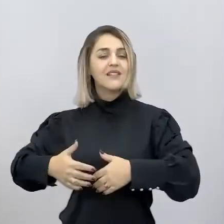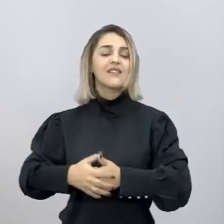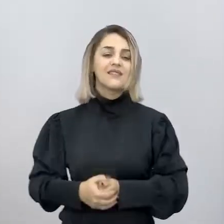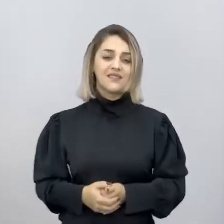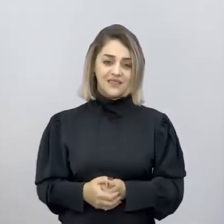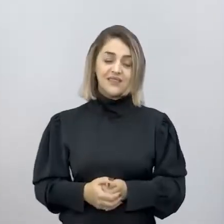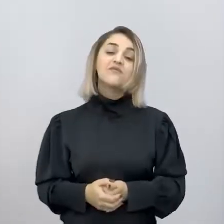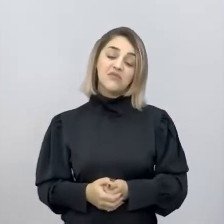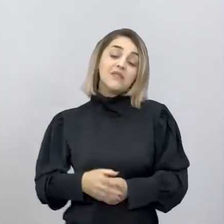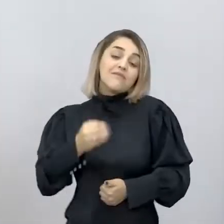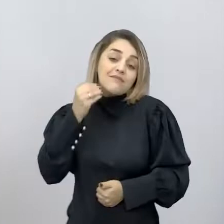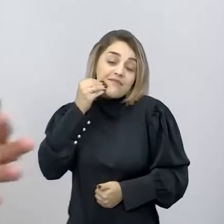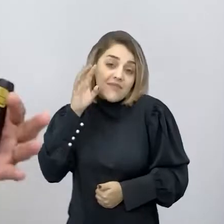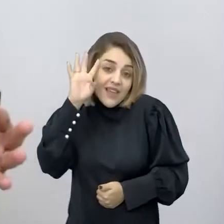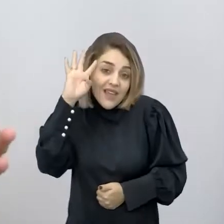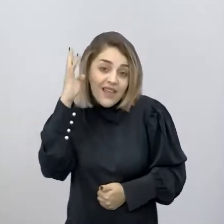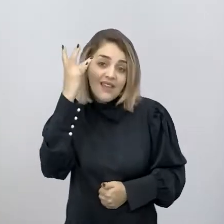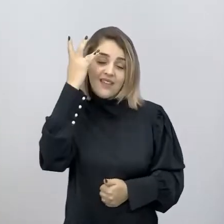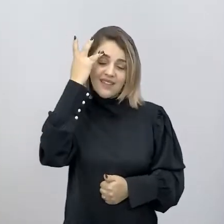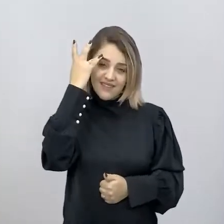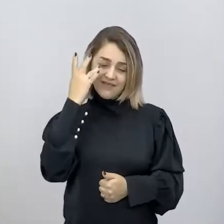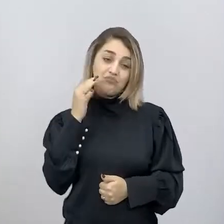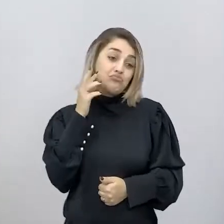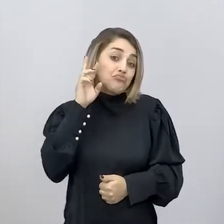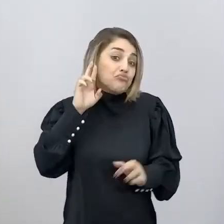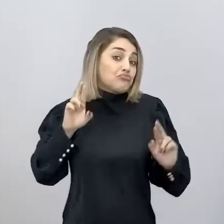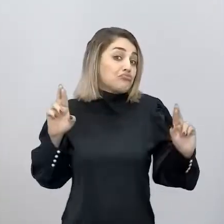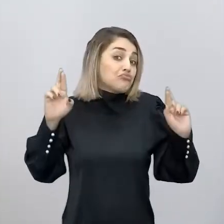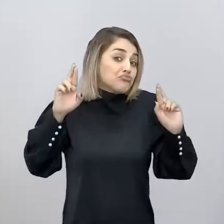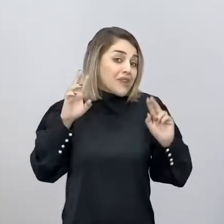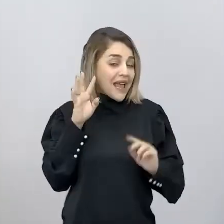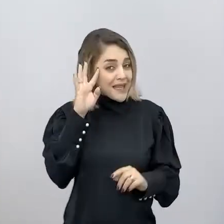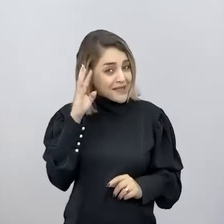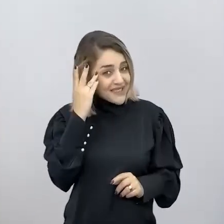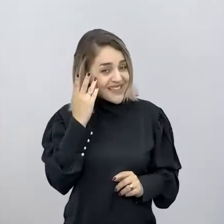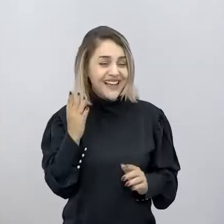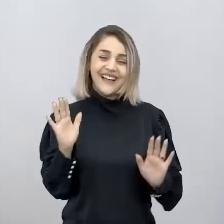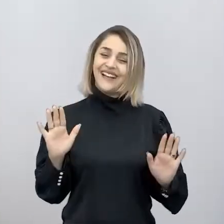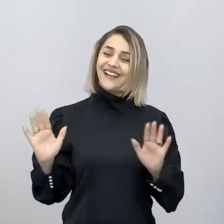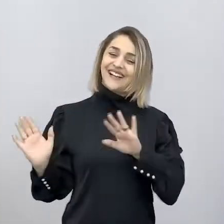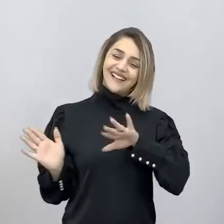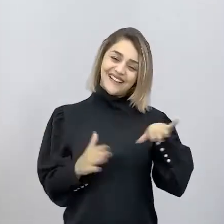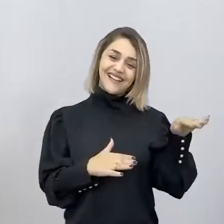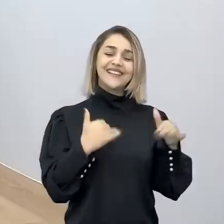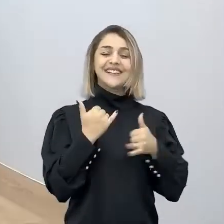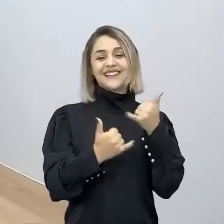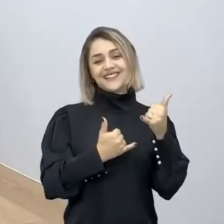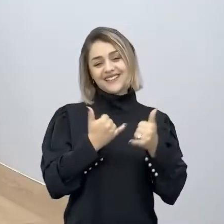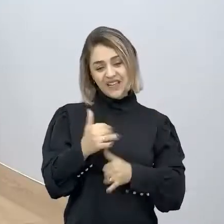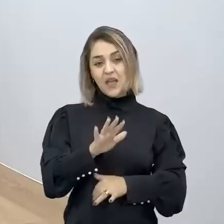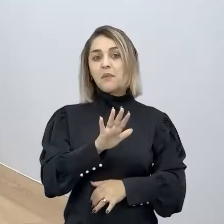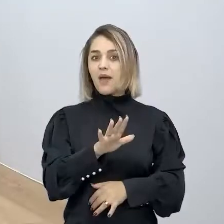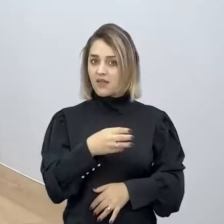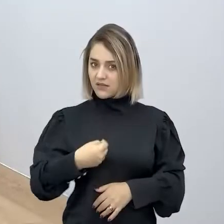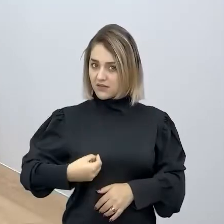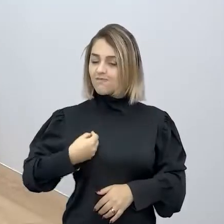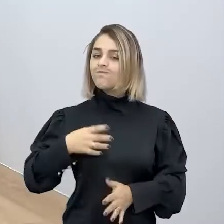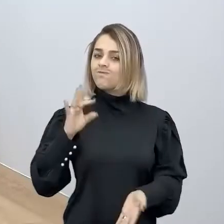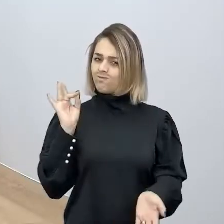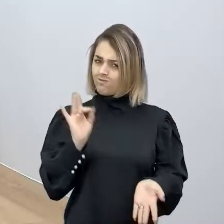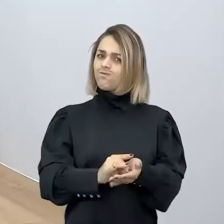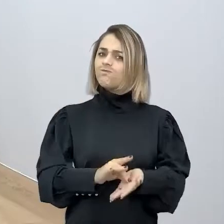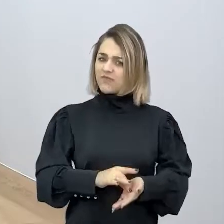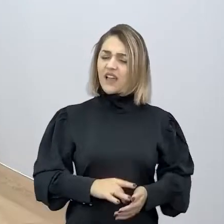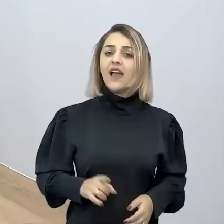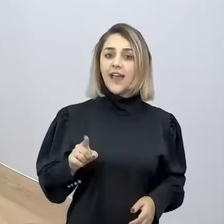e demos uma solução. Bom, se vai solucionar, eu não sei. Brincadeiras à parte, na vida real isso é bem sério. É, bem sério. E eu acredito que a